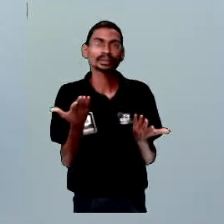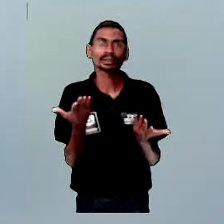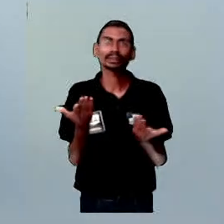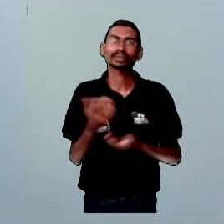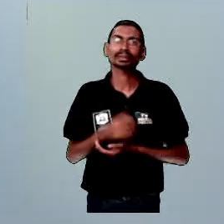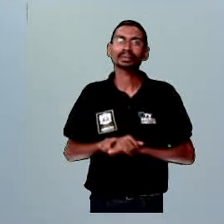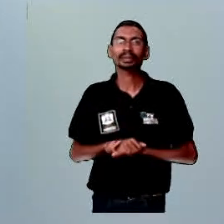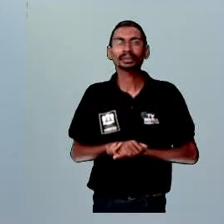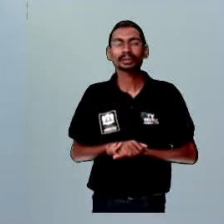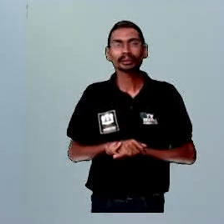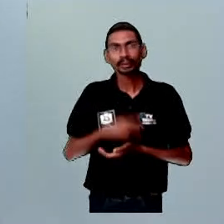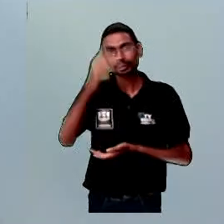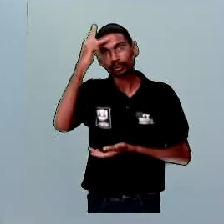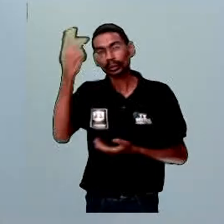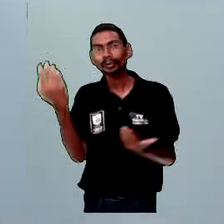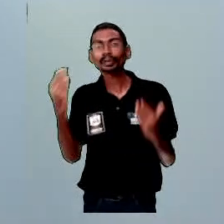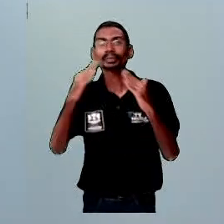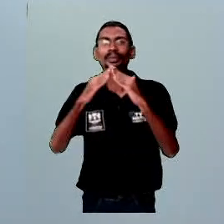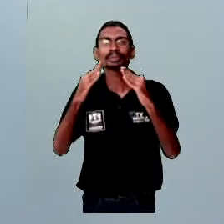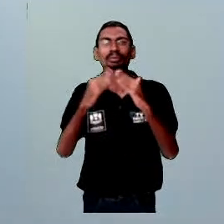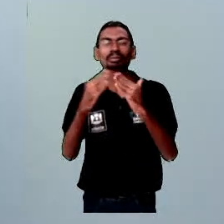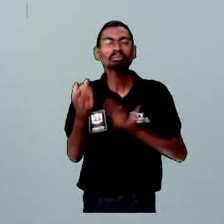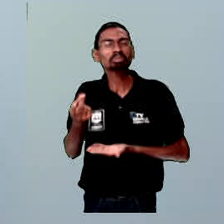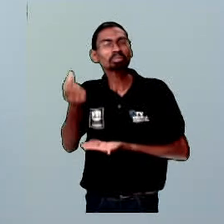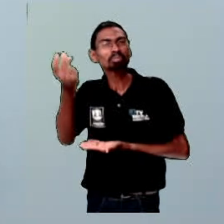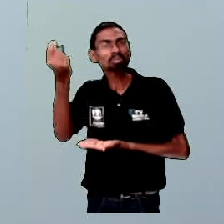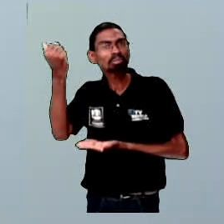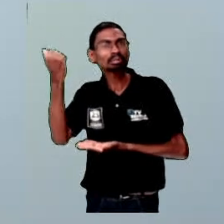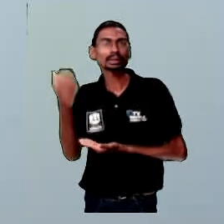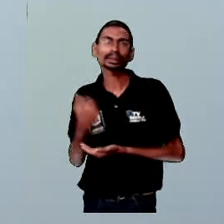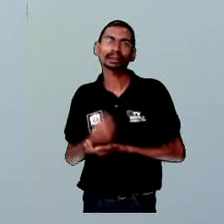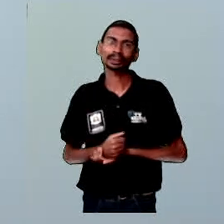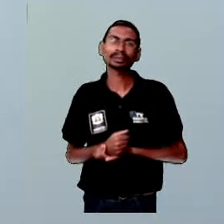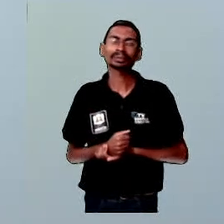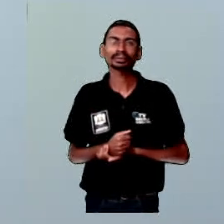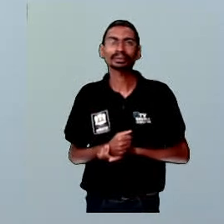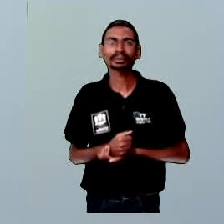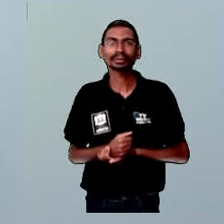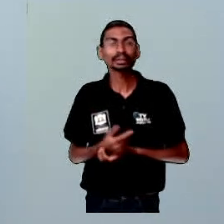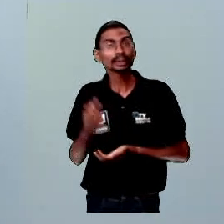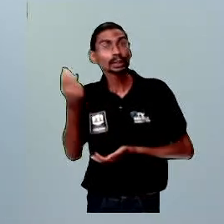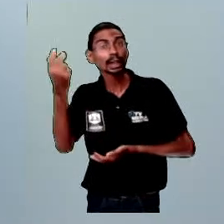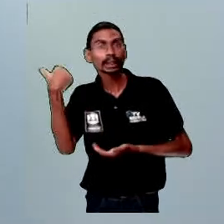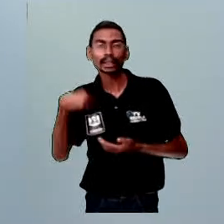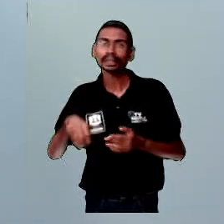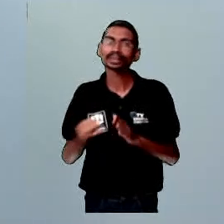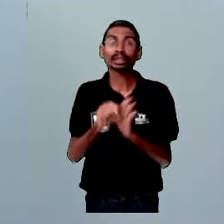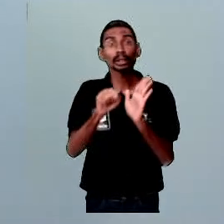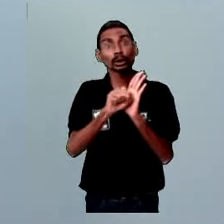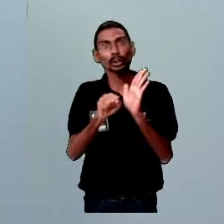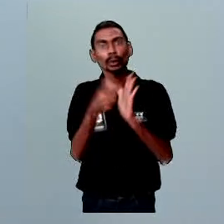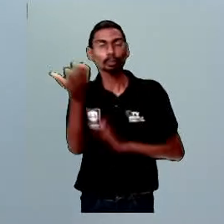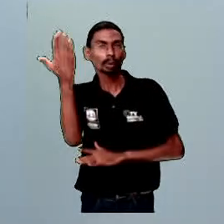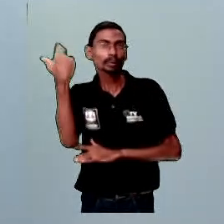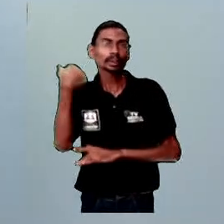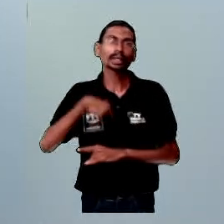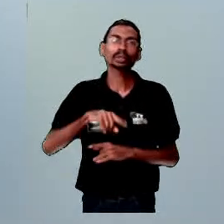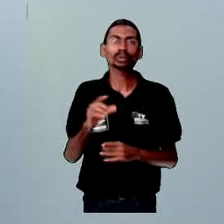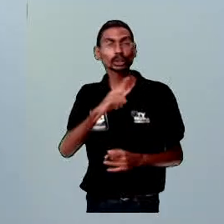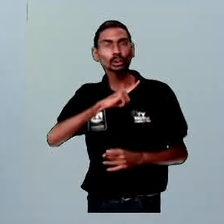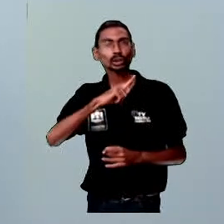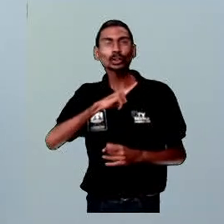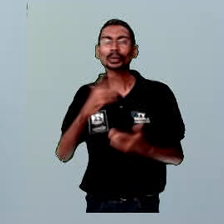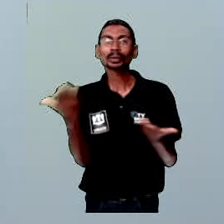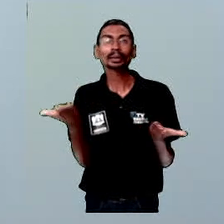para o pessoal que morava na época das pedras, né? Na época das cavernas, ela existia. Então, a partir